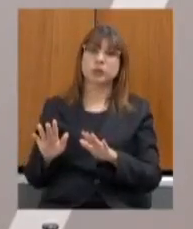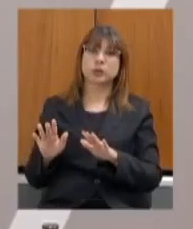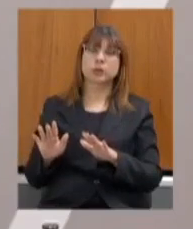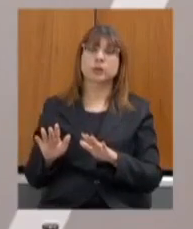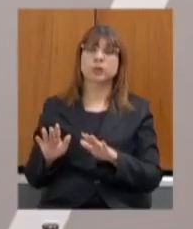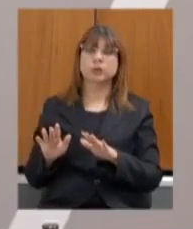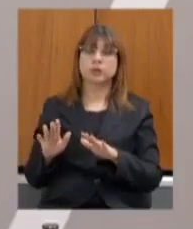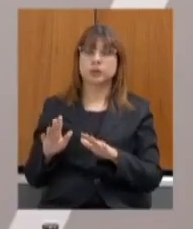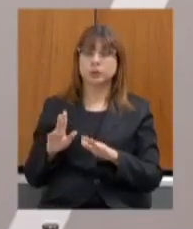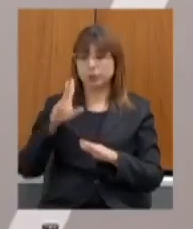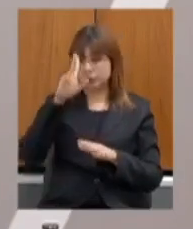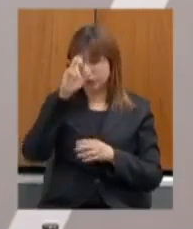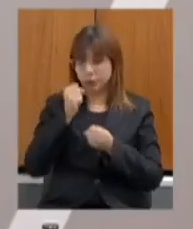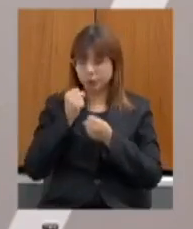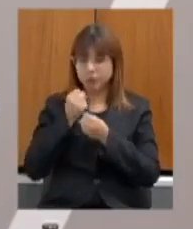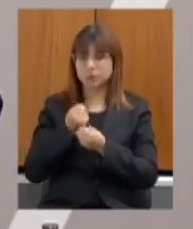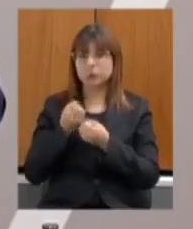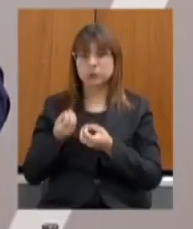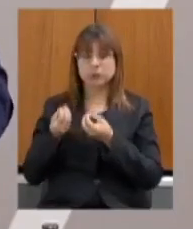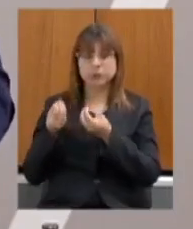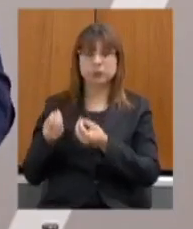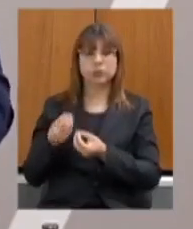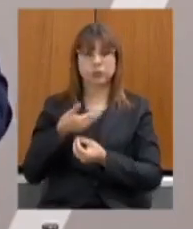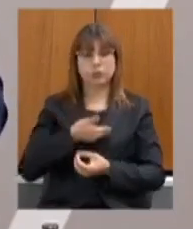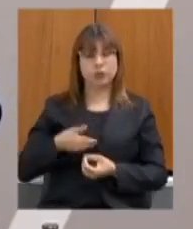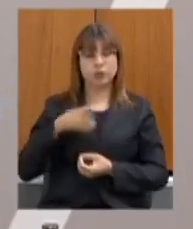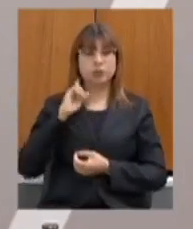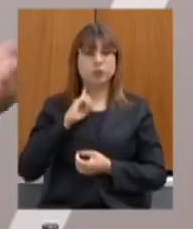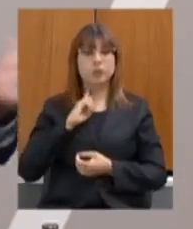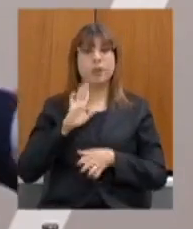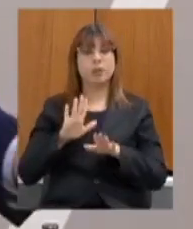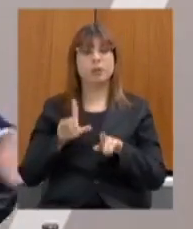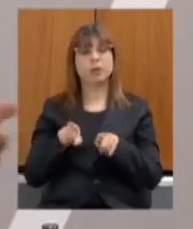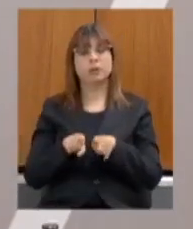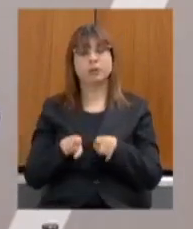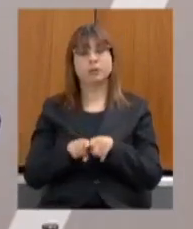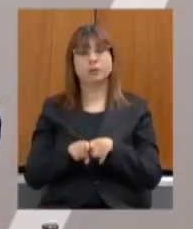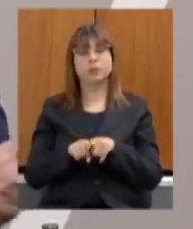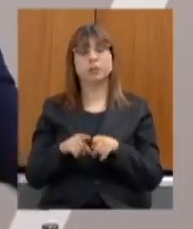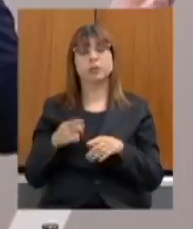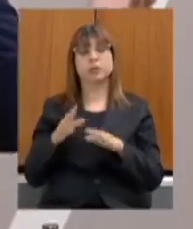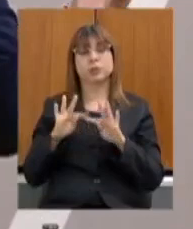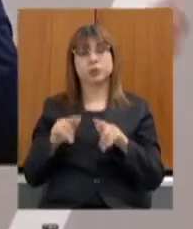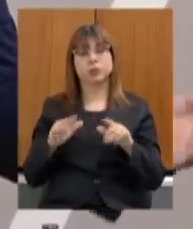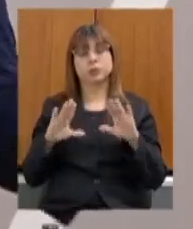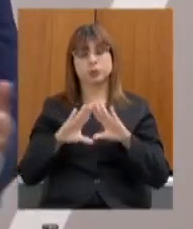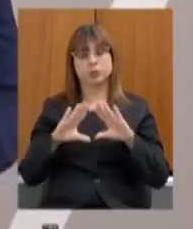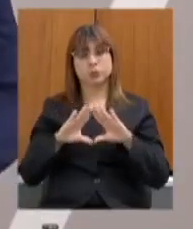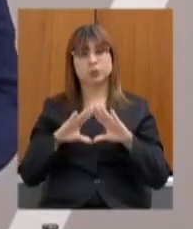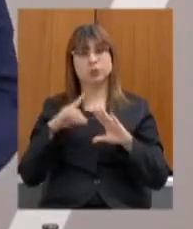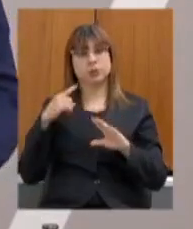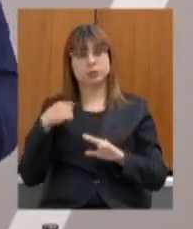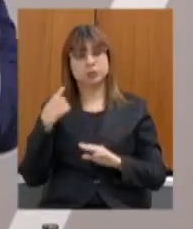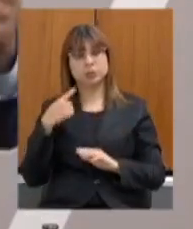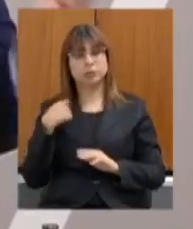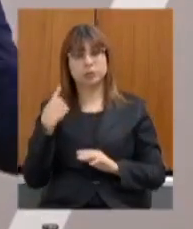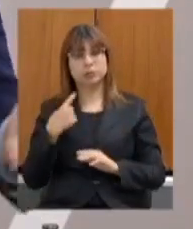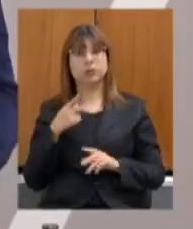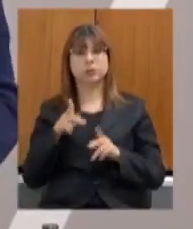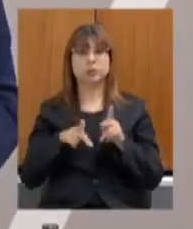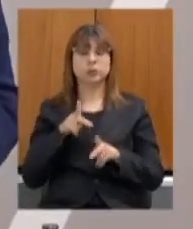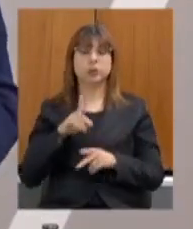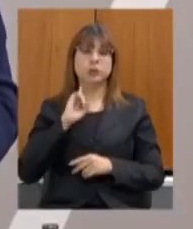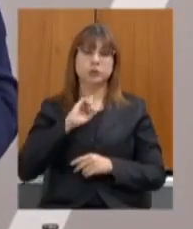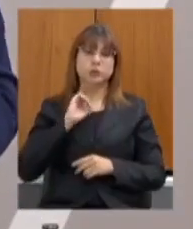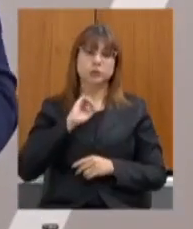fortalecendo cada vez mais, não só o governo de Minas, mas a nossa casa, os deputados, o povo de